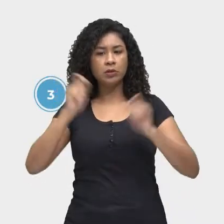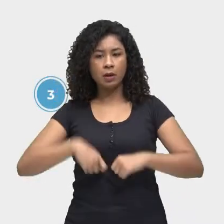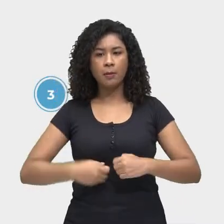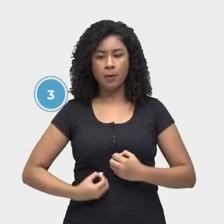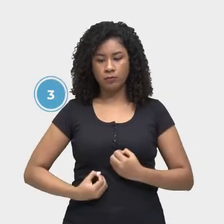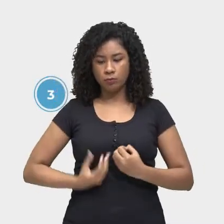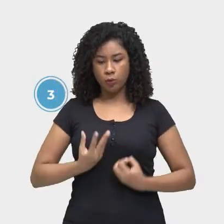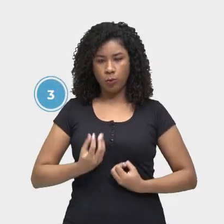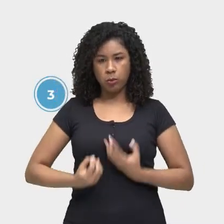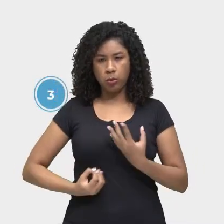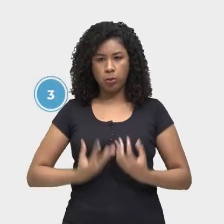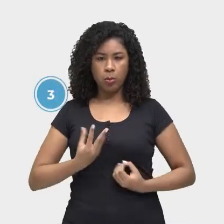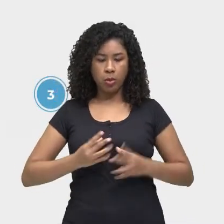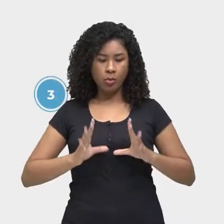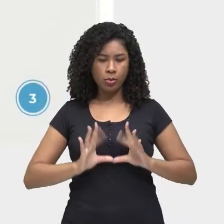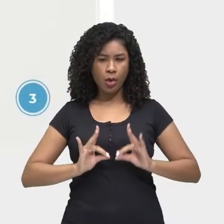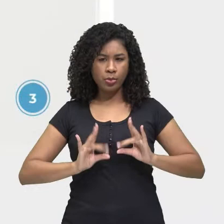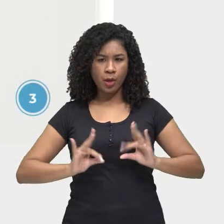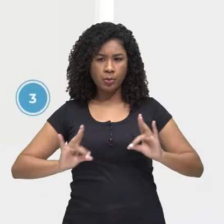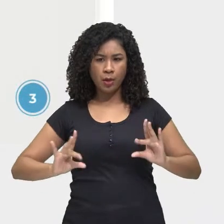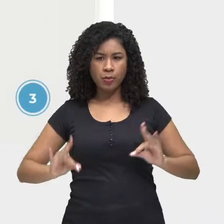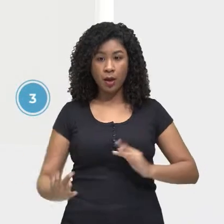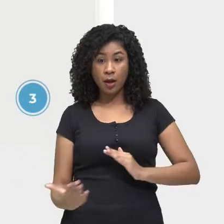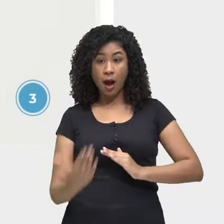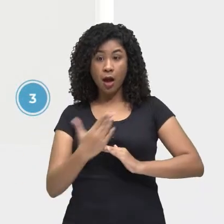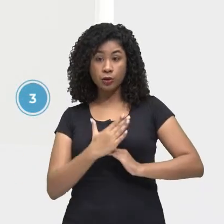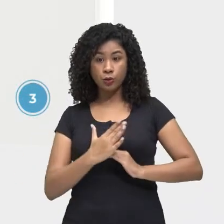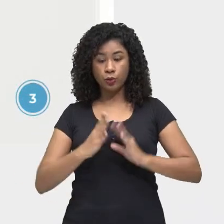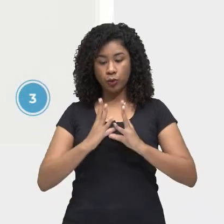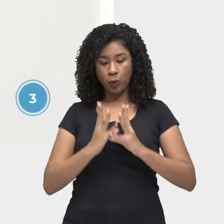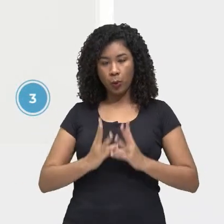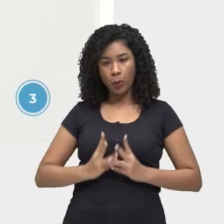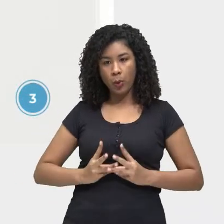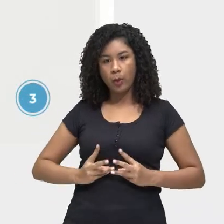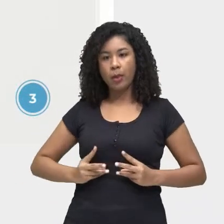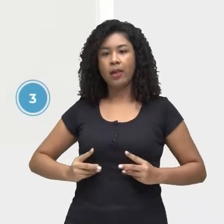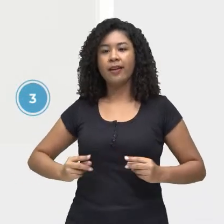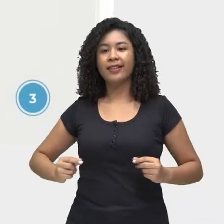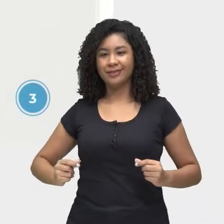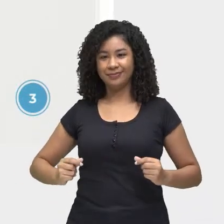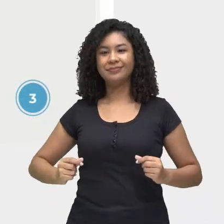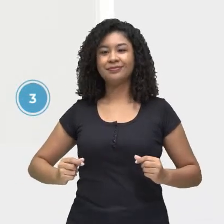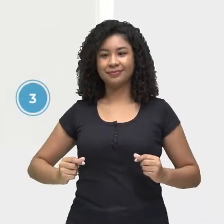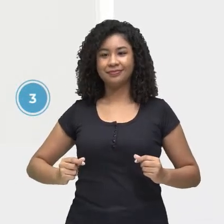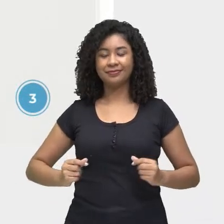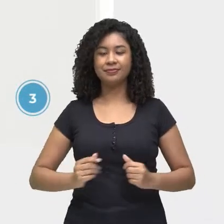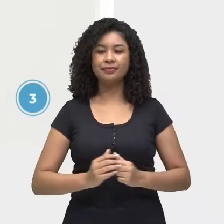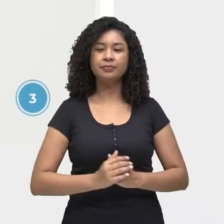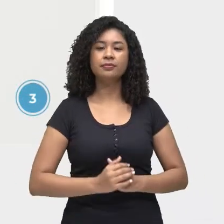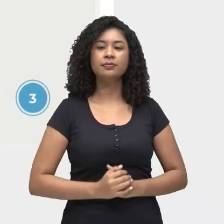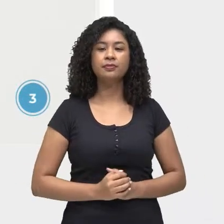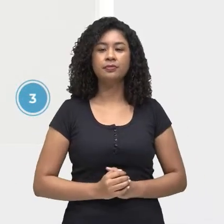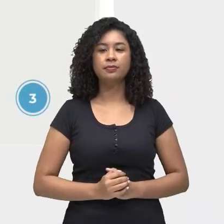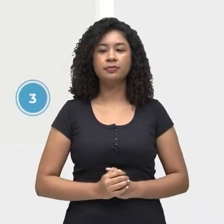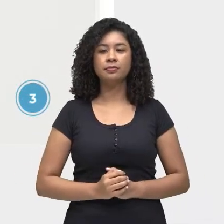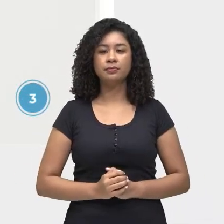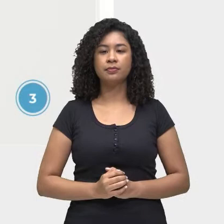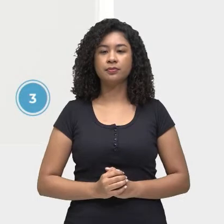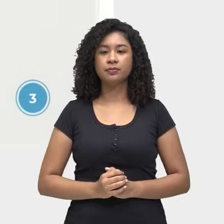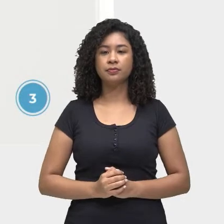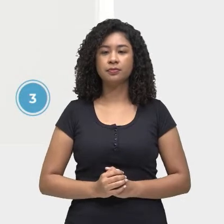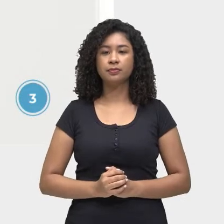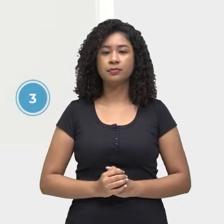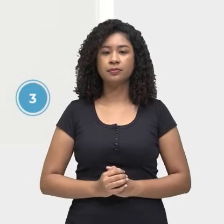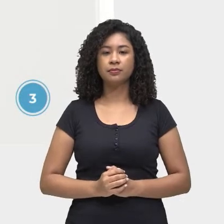secreções importantes que vão atuar no nosso sistema digestório, mas por elas não vão passar, o alimento não vai